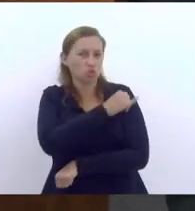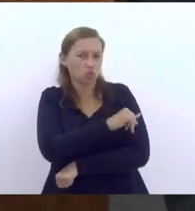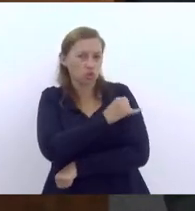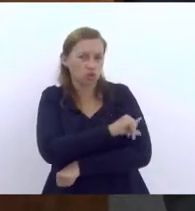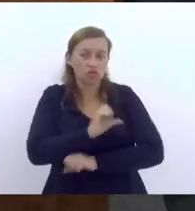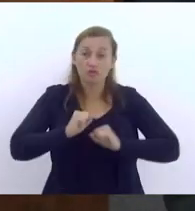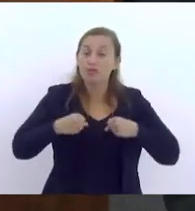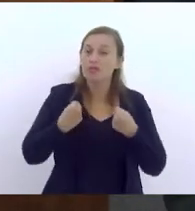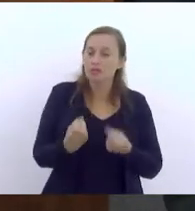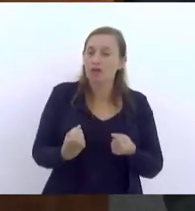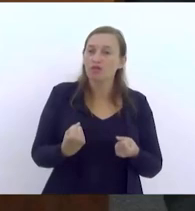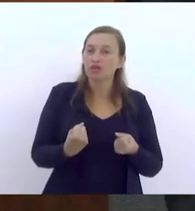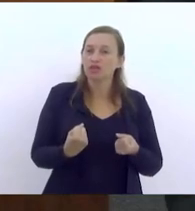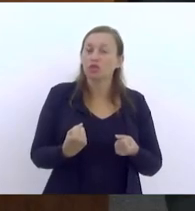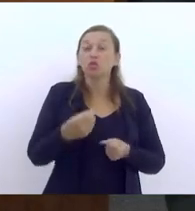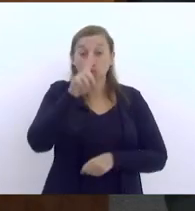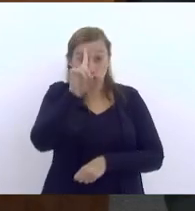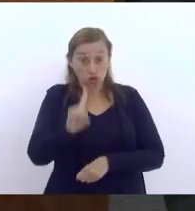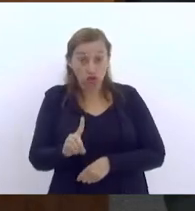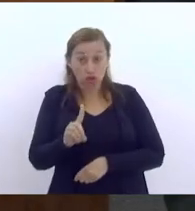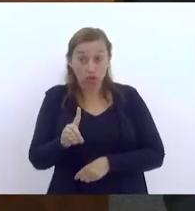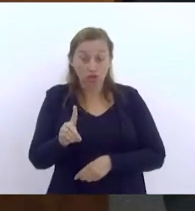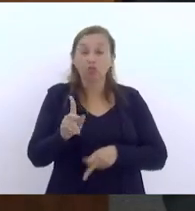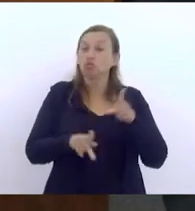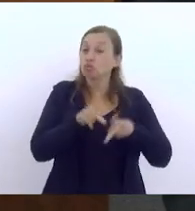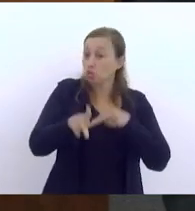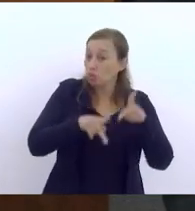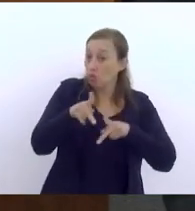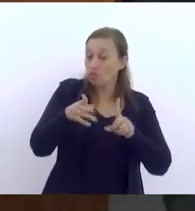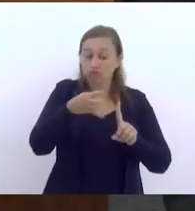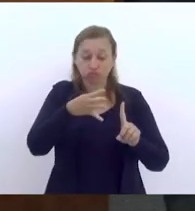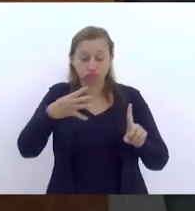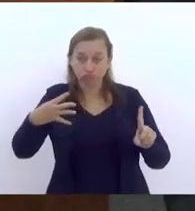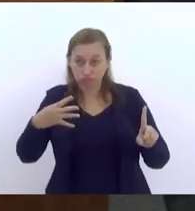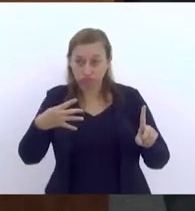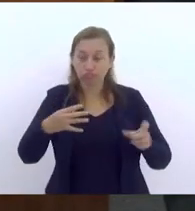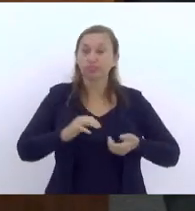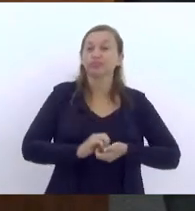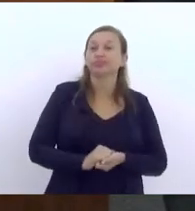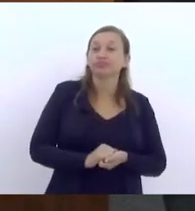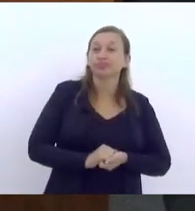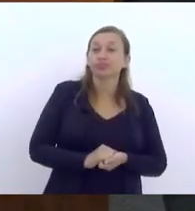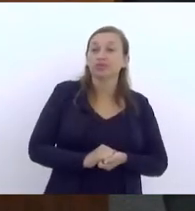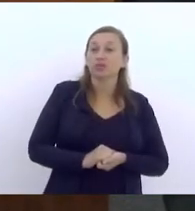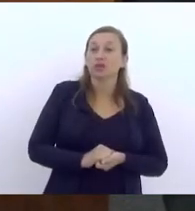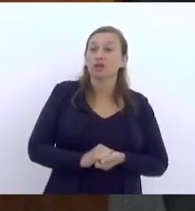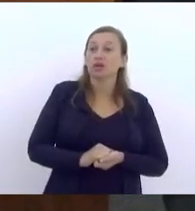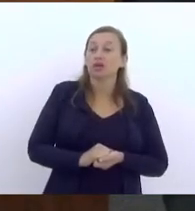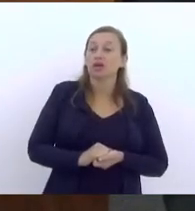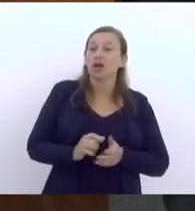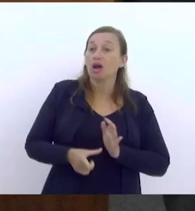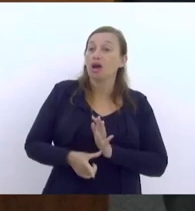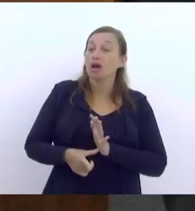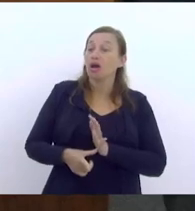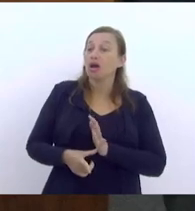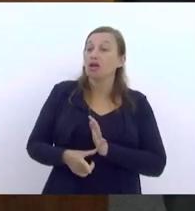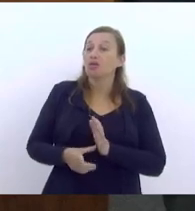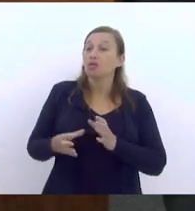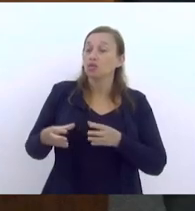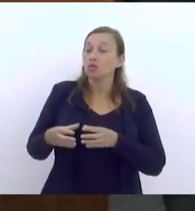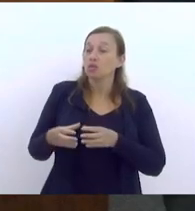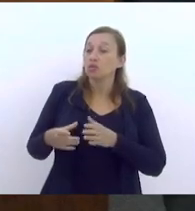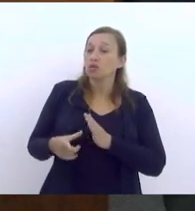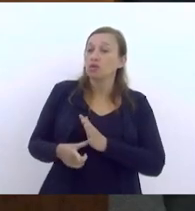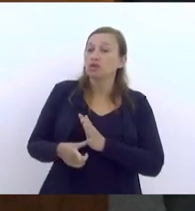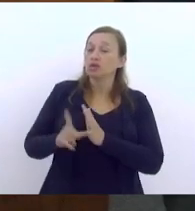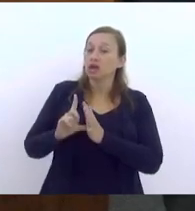vem defendendo os direitos da população LGBTQIA+. Aliás, eles são anteriores, inclusive, a gente ter